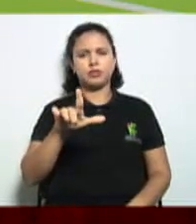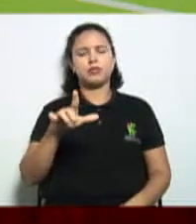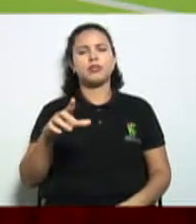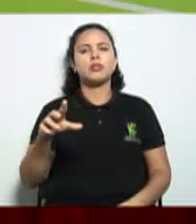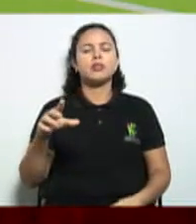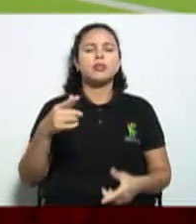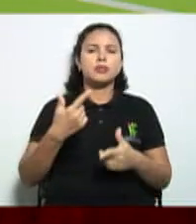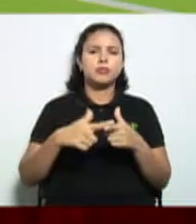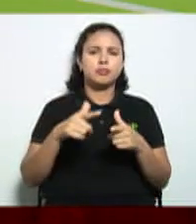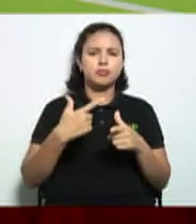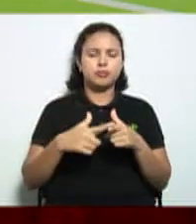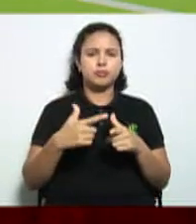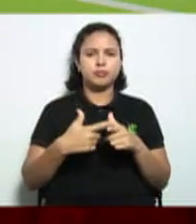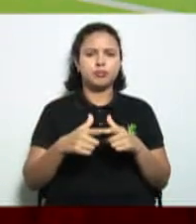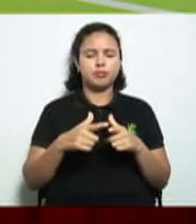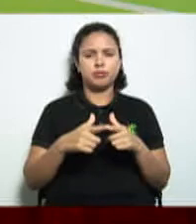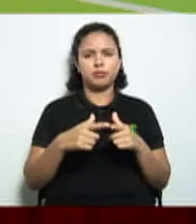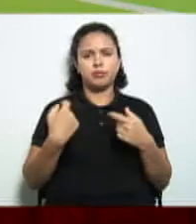ter